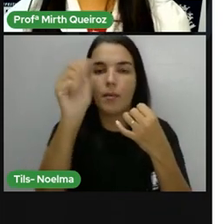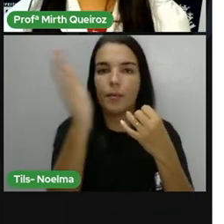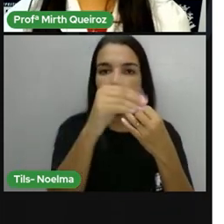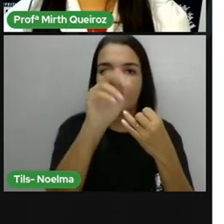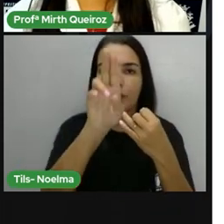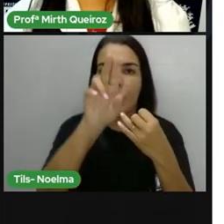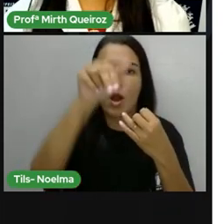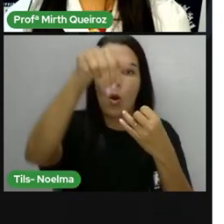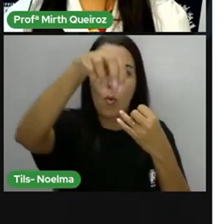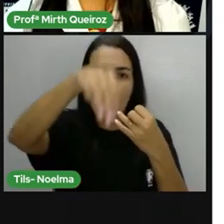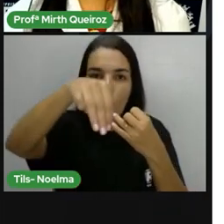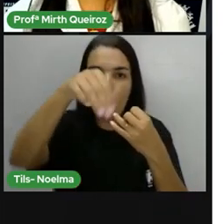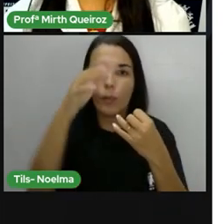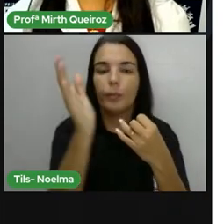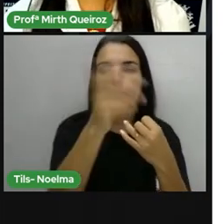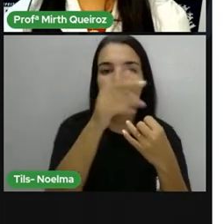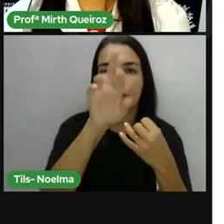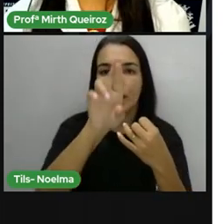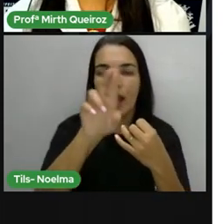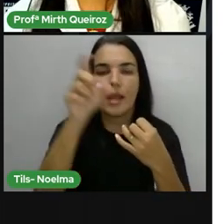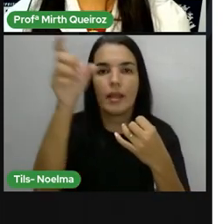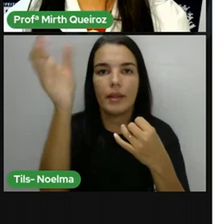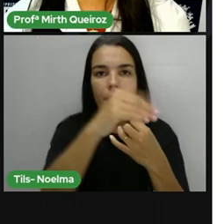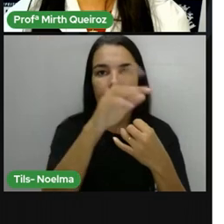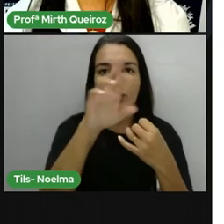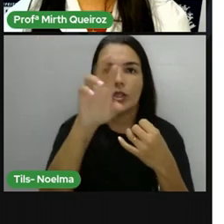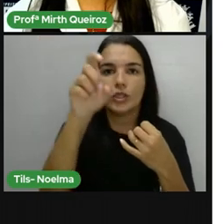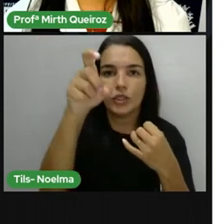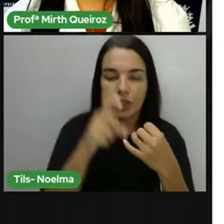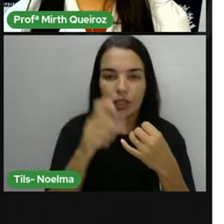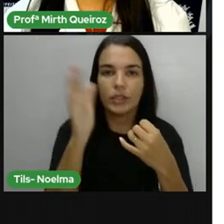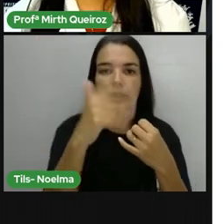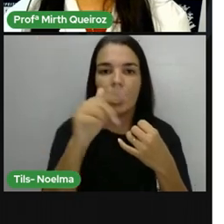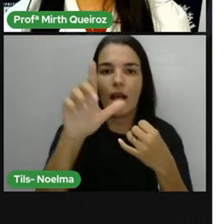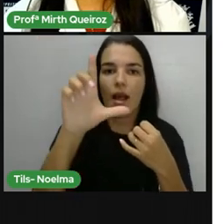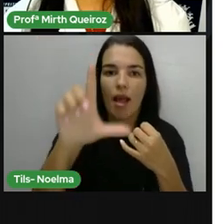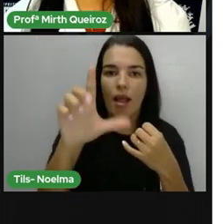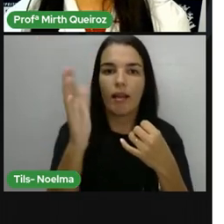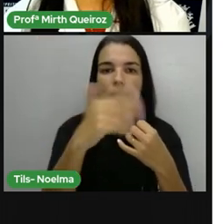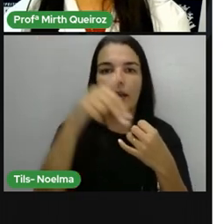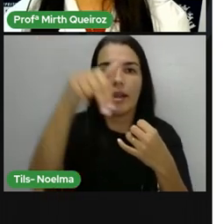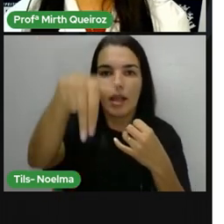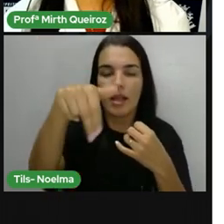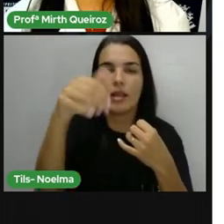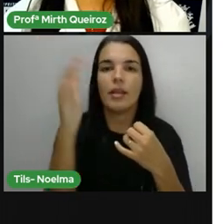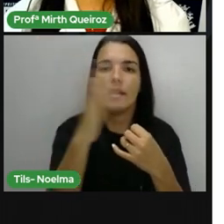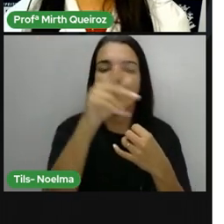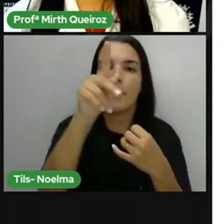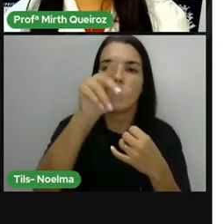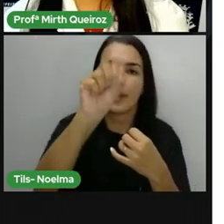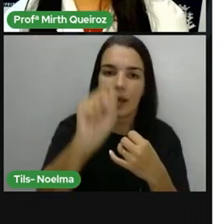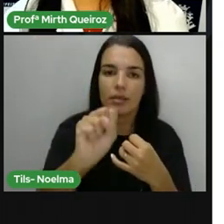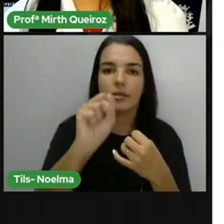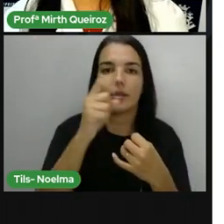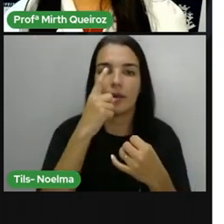acentuadas. Palavras paroxítonas, certo? Então, nós temos aí como exemplo: